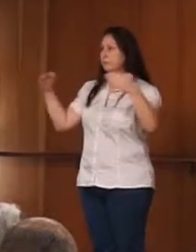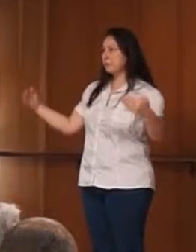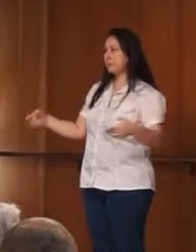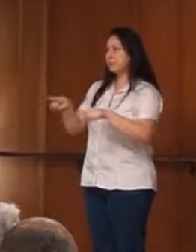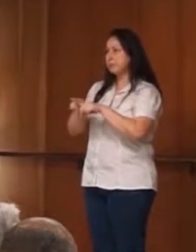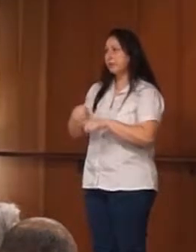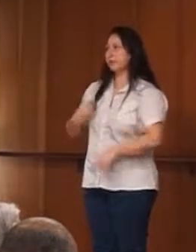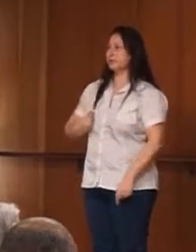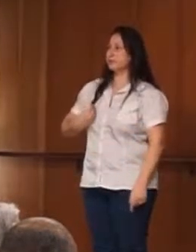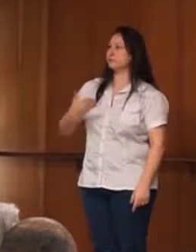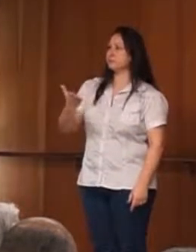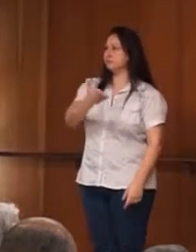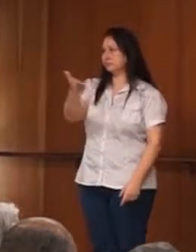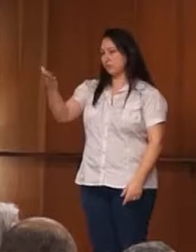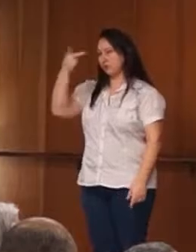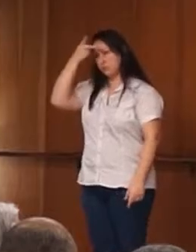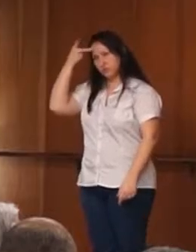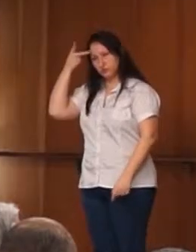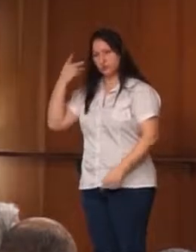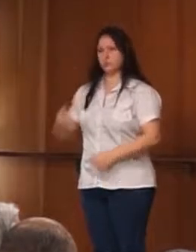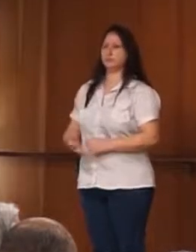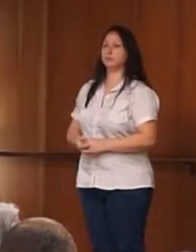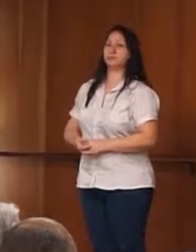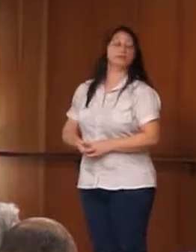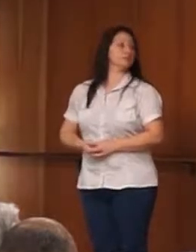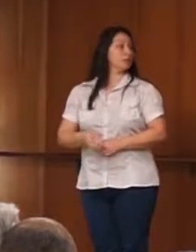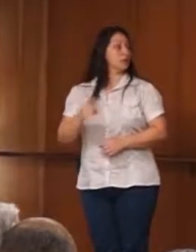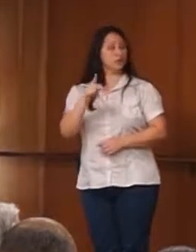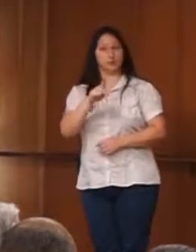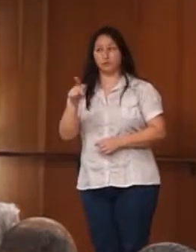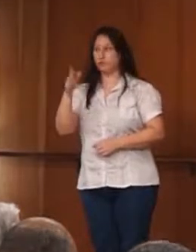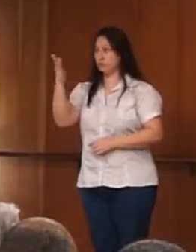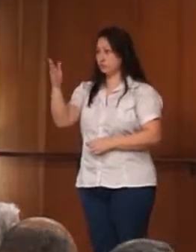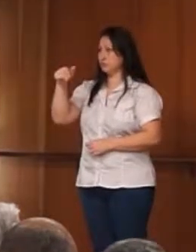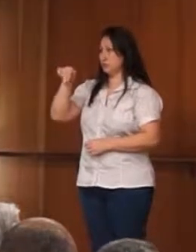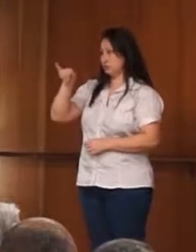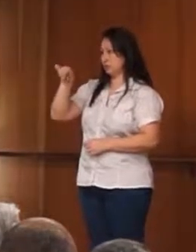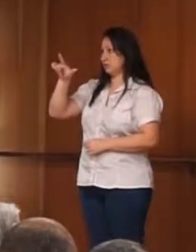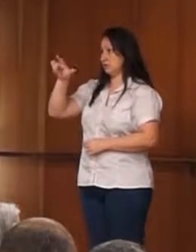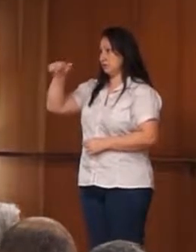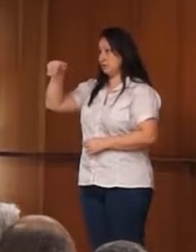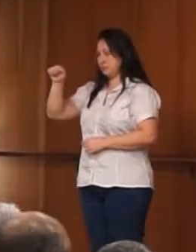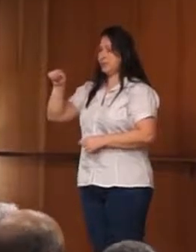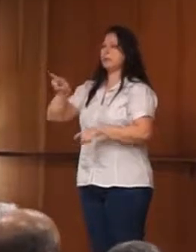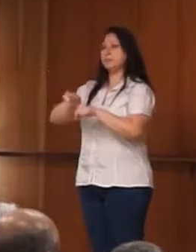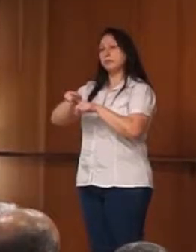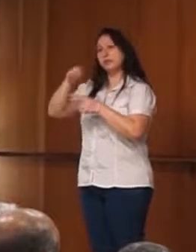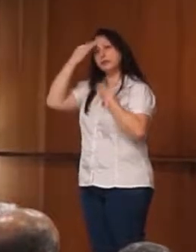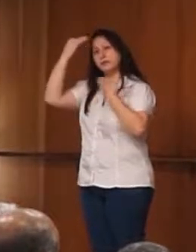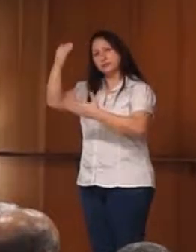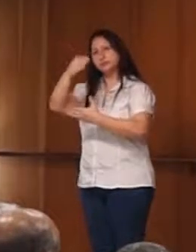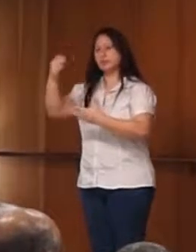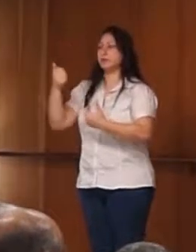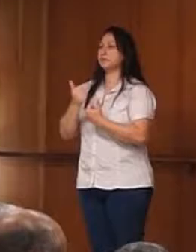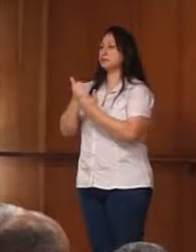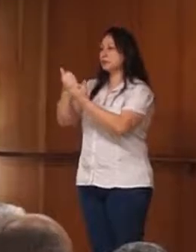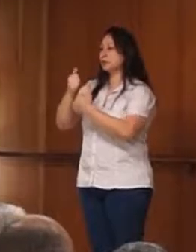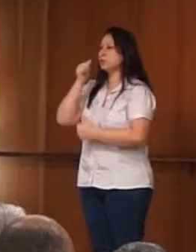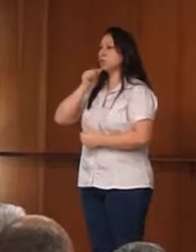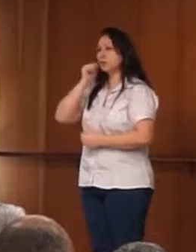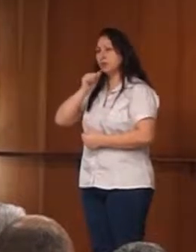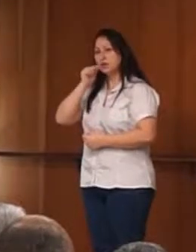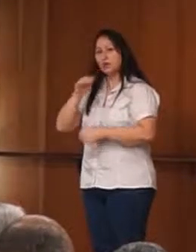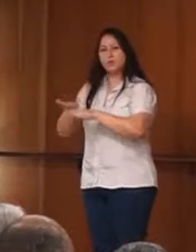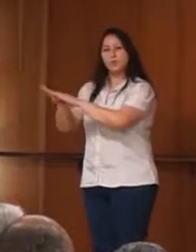administrativos, convidados. Professora Nilma, aqui a quem eu agradeço a presença, colega nosso da FMG e ex-ministra do Ministério das Mulheres,